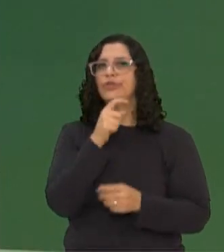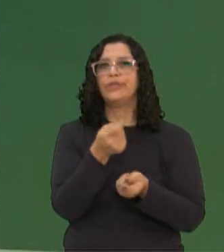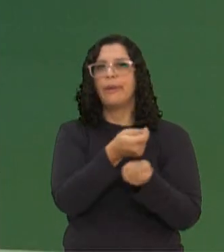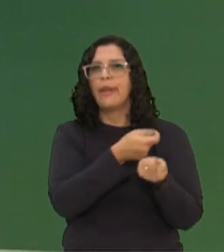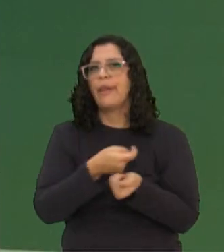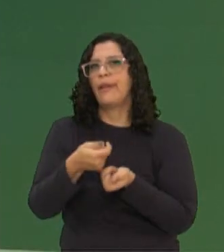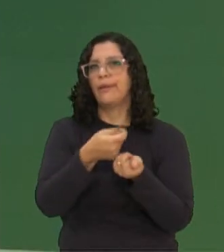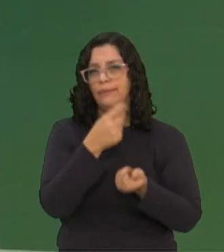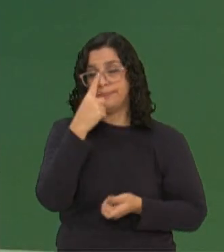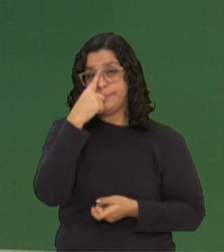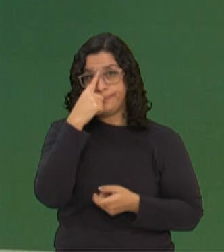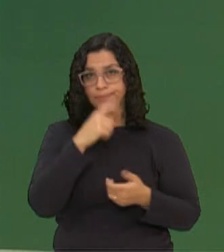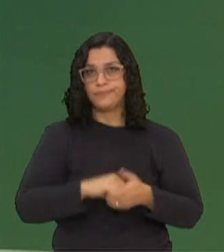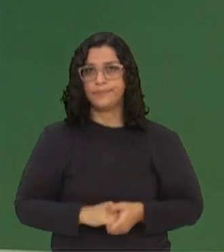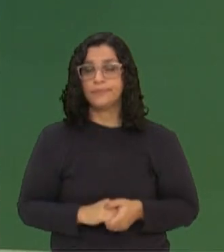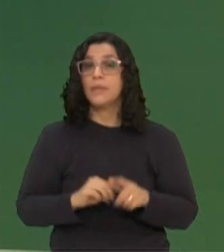enganosas.